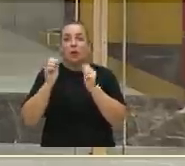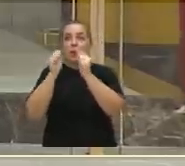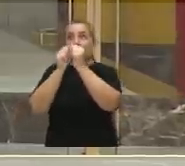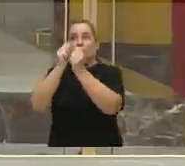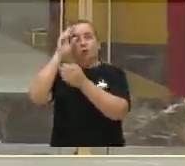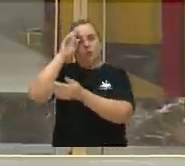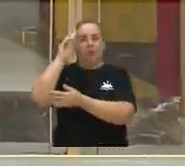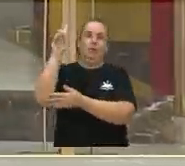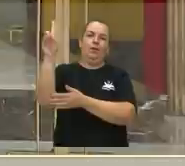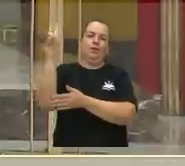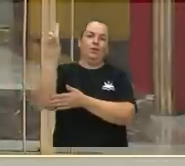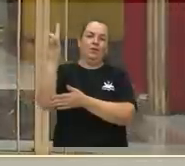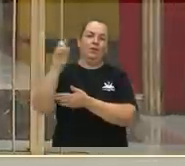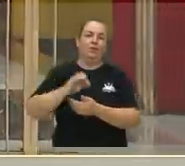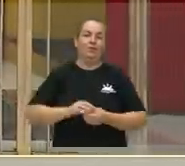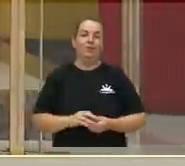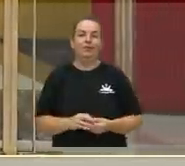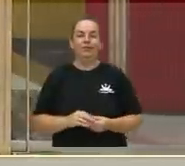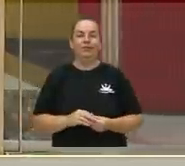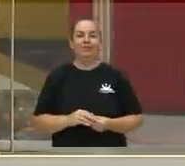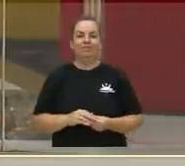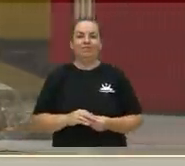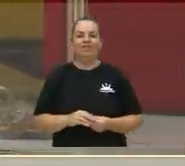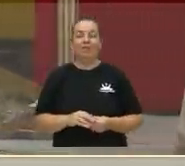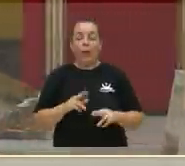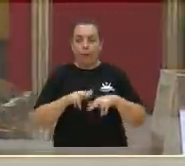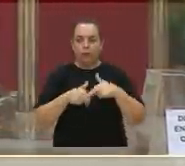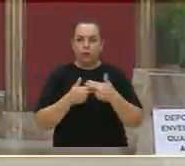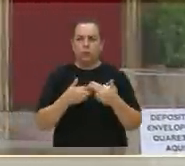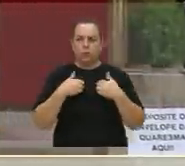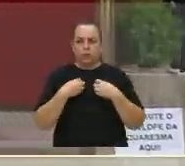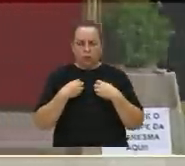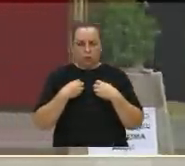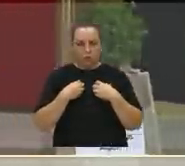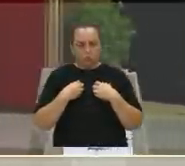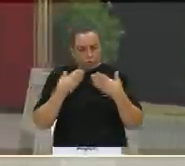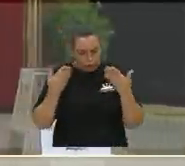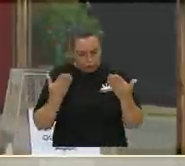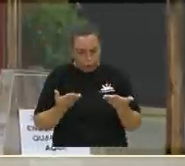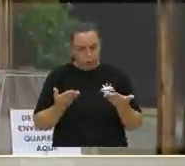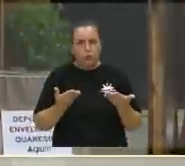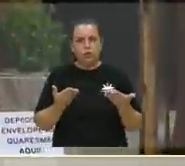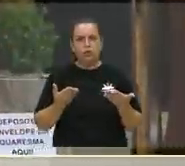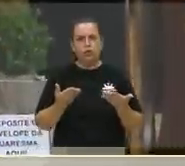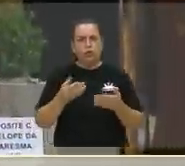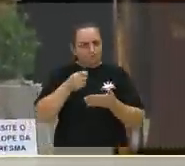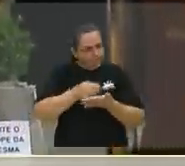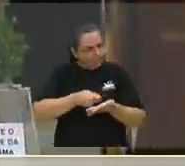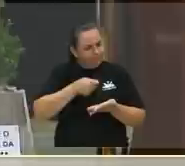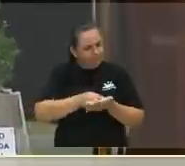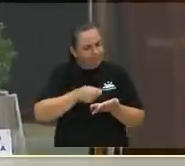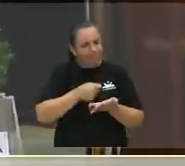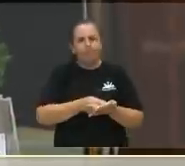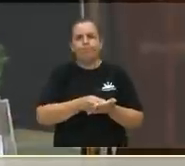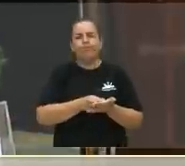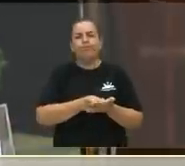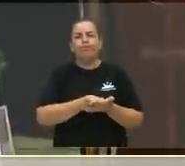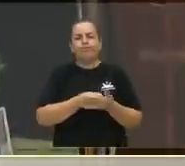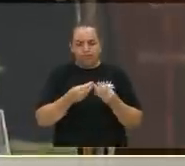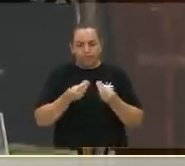deus bom e é por isso que o dedico para hoje e para semana santa